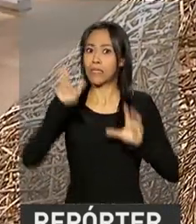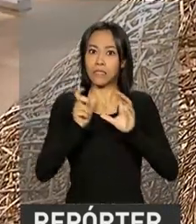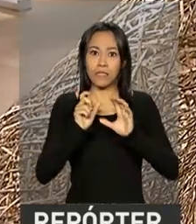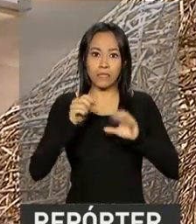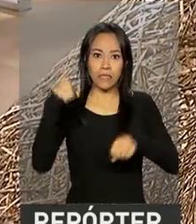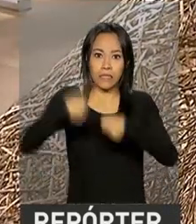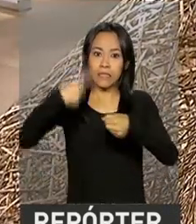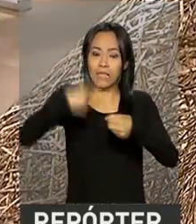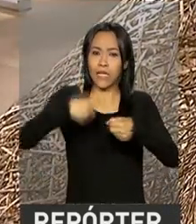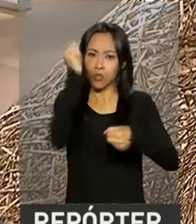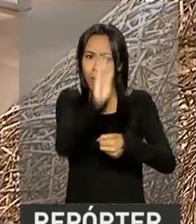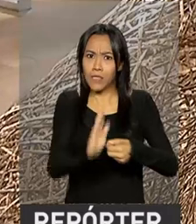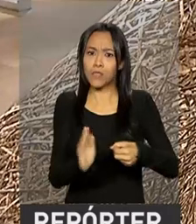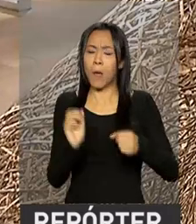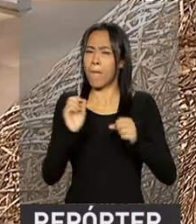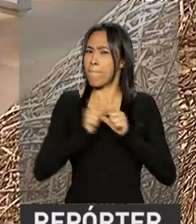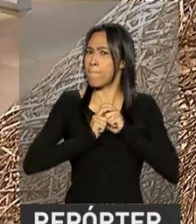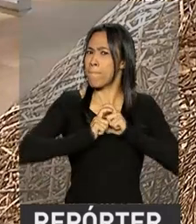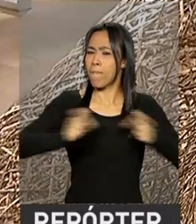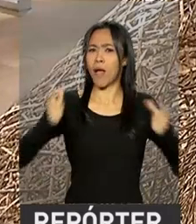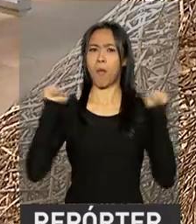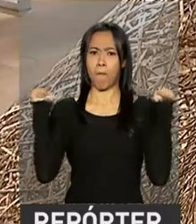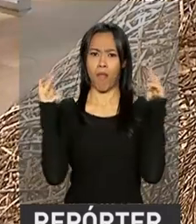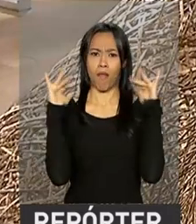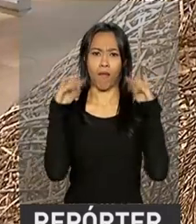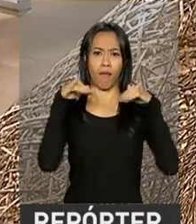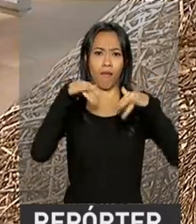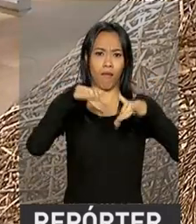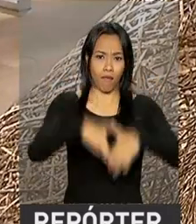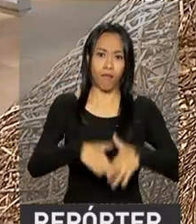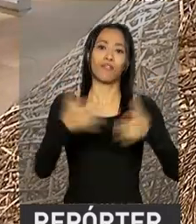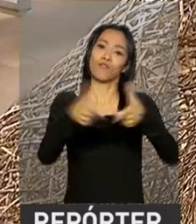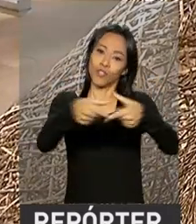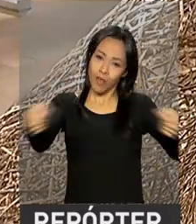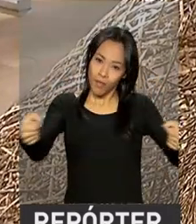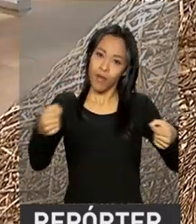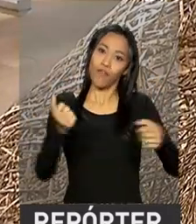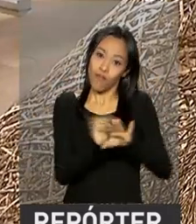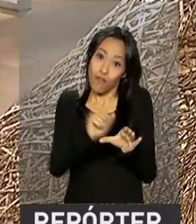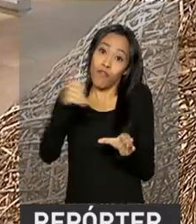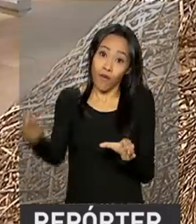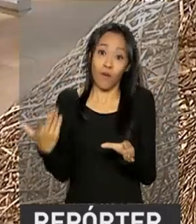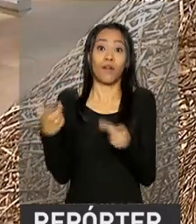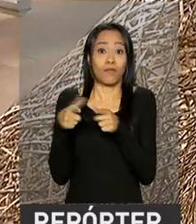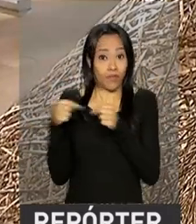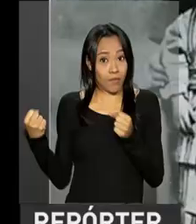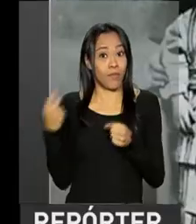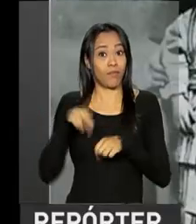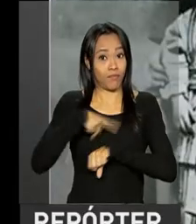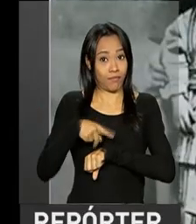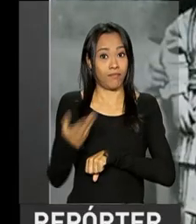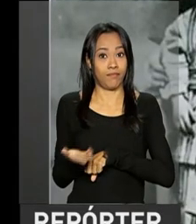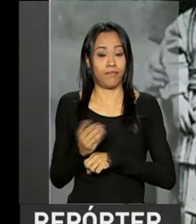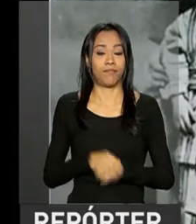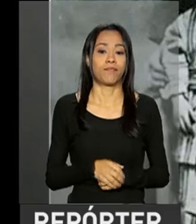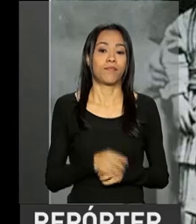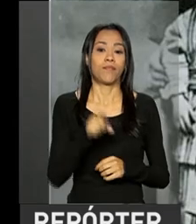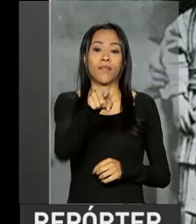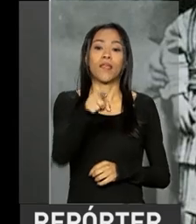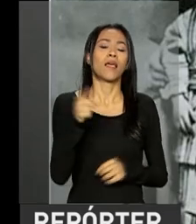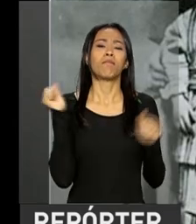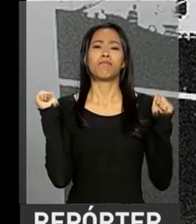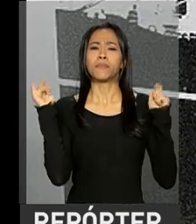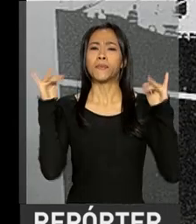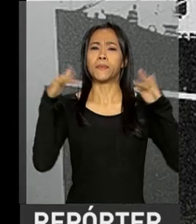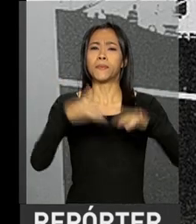Brasil, país onde está a mais populosa comunidade japonesa, fora da terra do sol nascente. Frutos da imigração